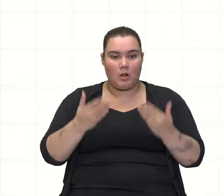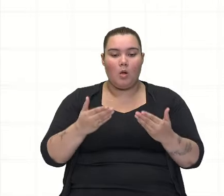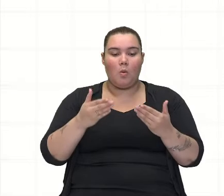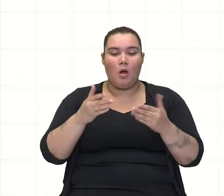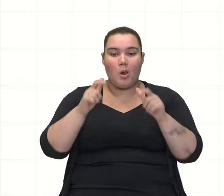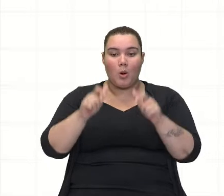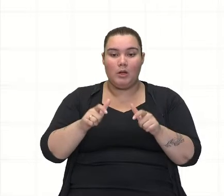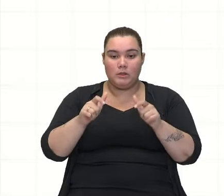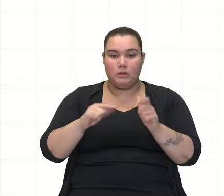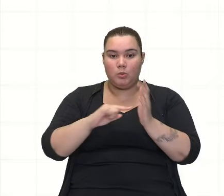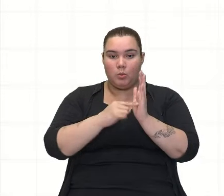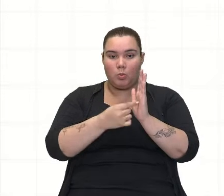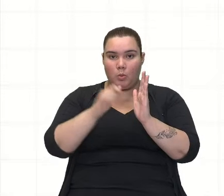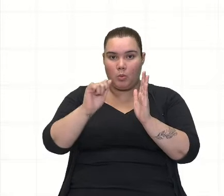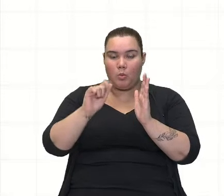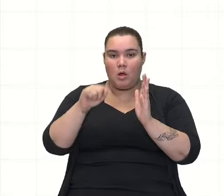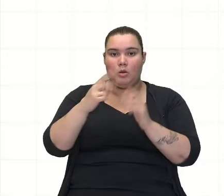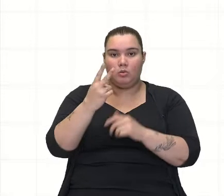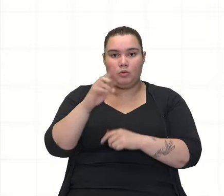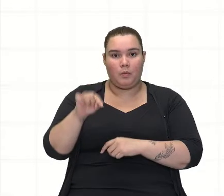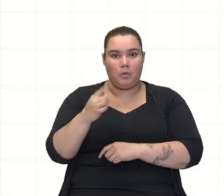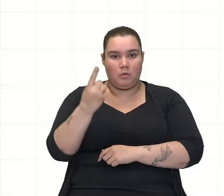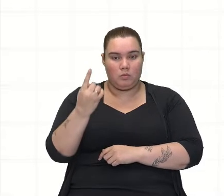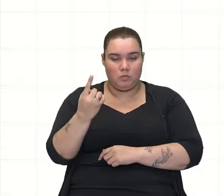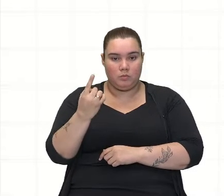do ponto A é 2 e 1.